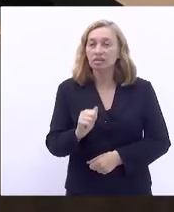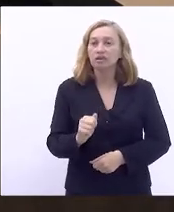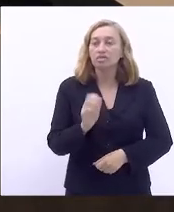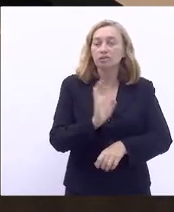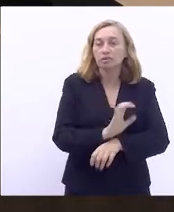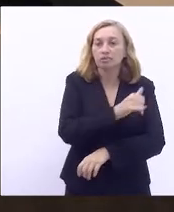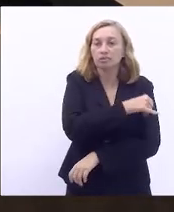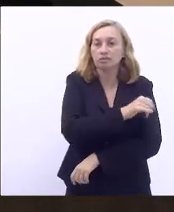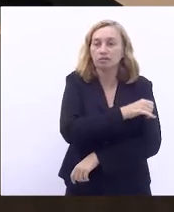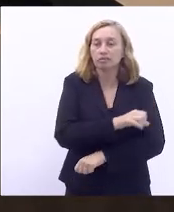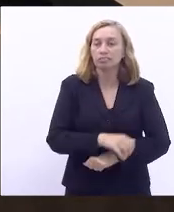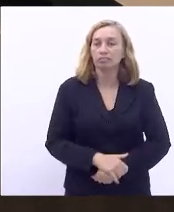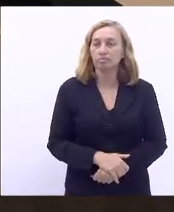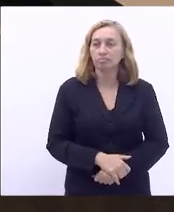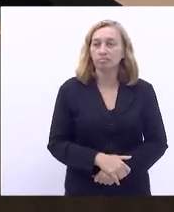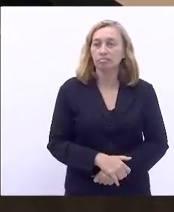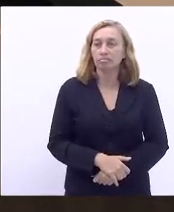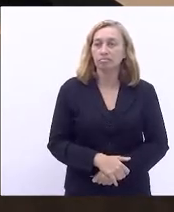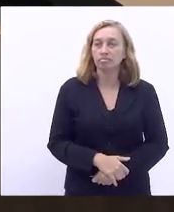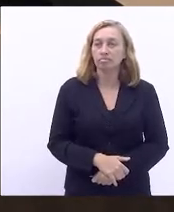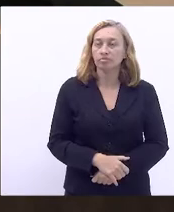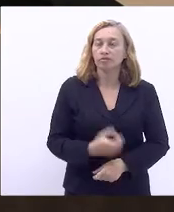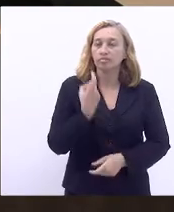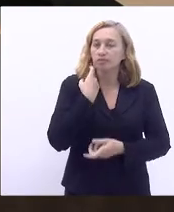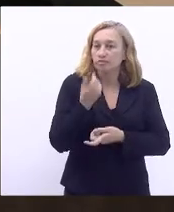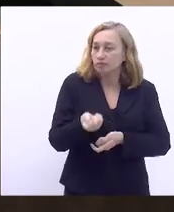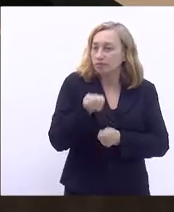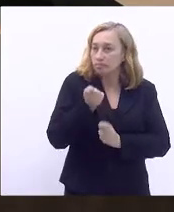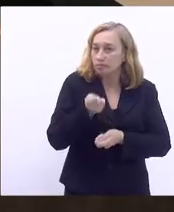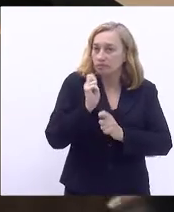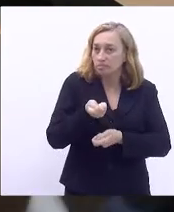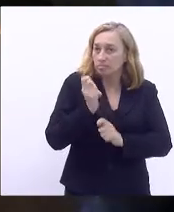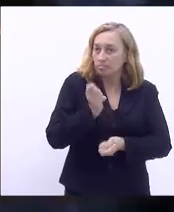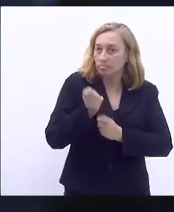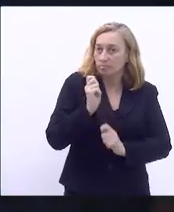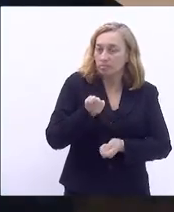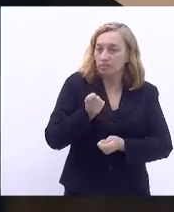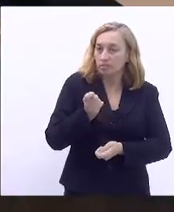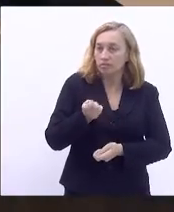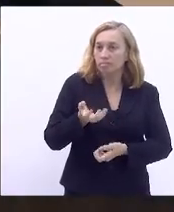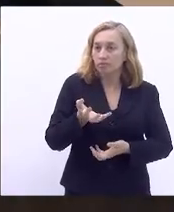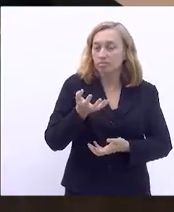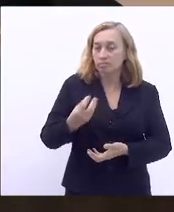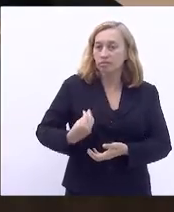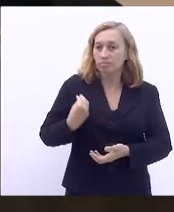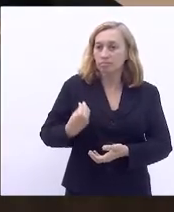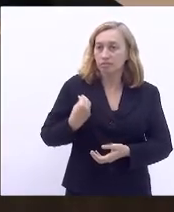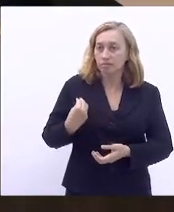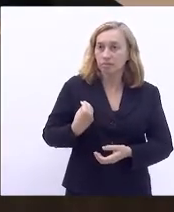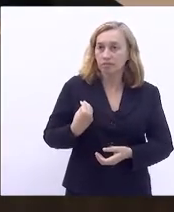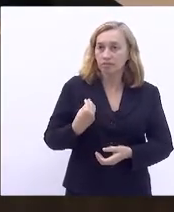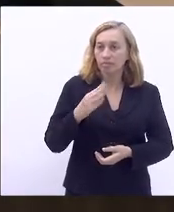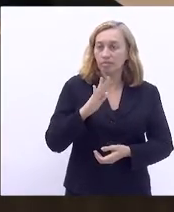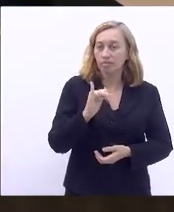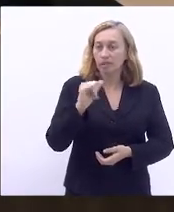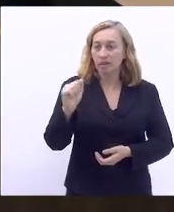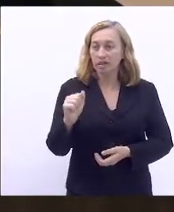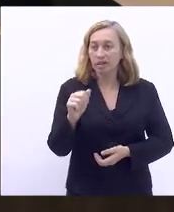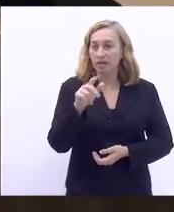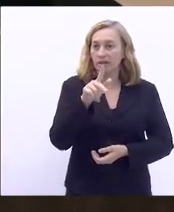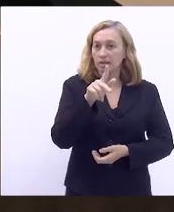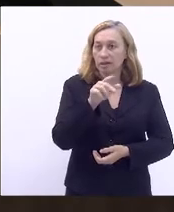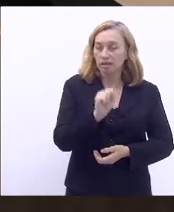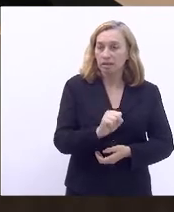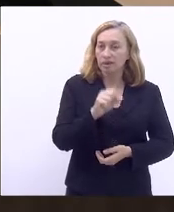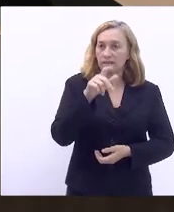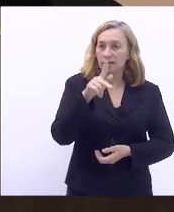Janeiro, os pescadores que ainda tentam sobreviver na Baía de Sepetiba não estavam mais